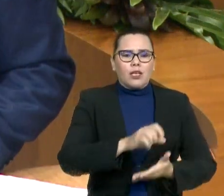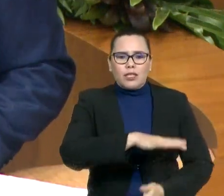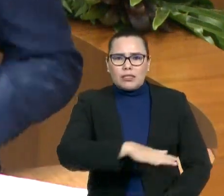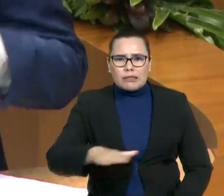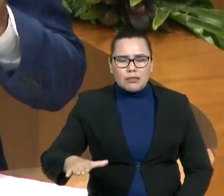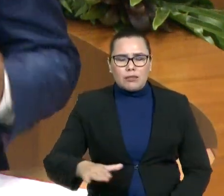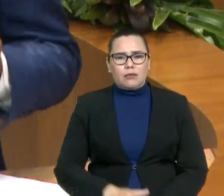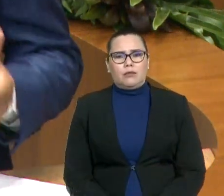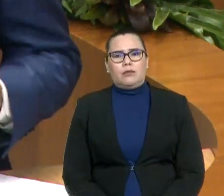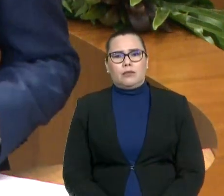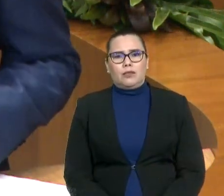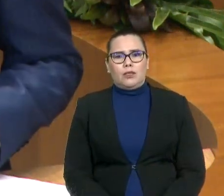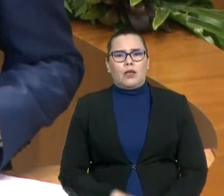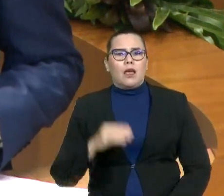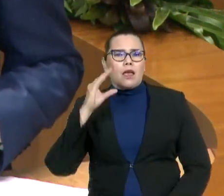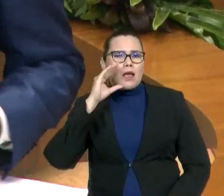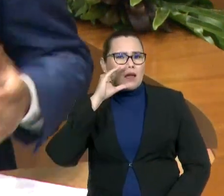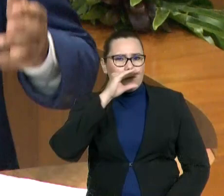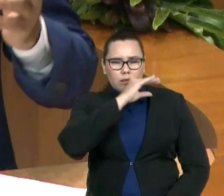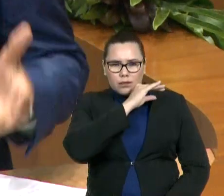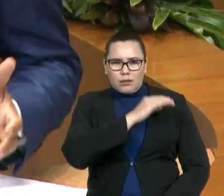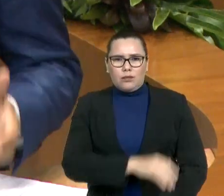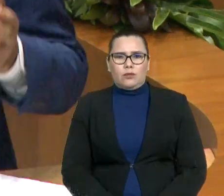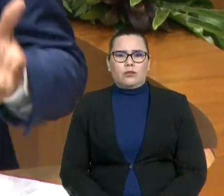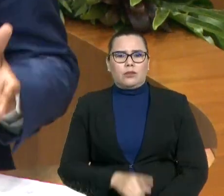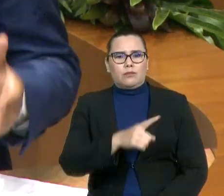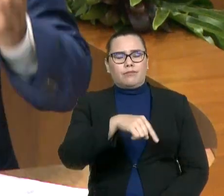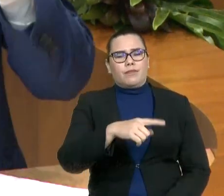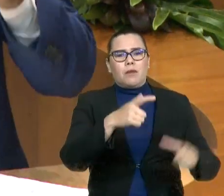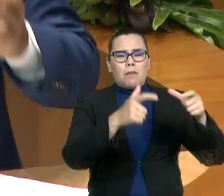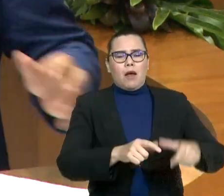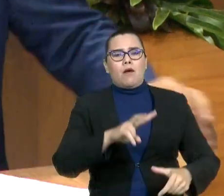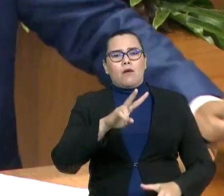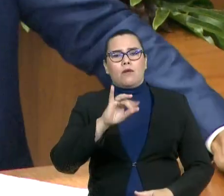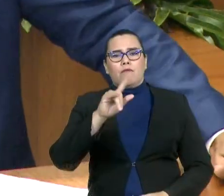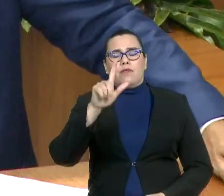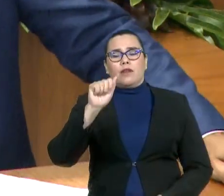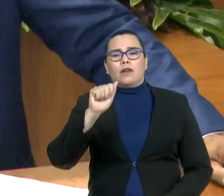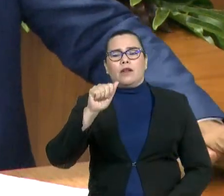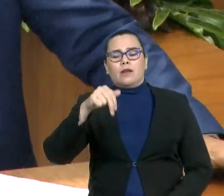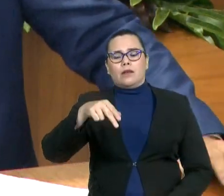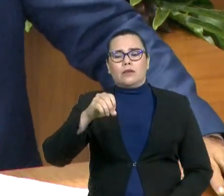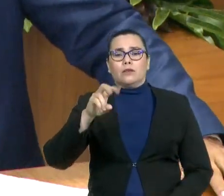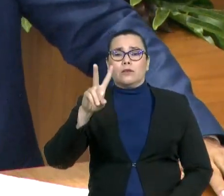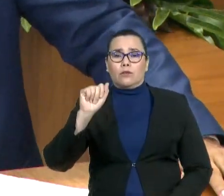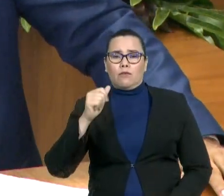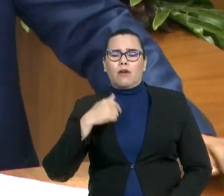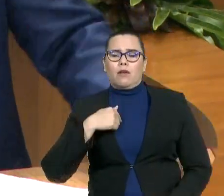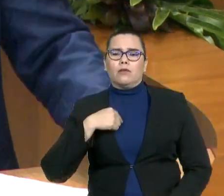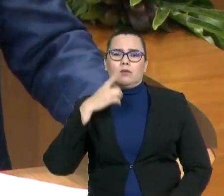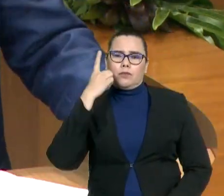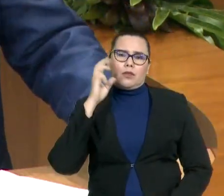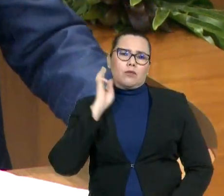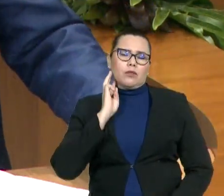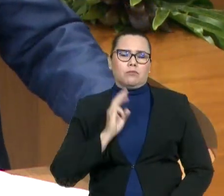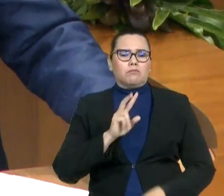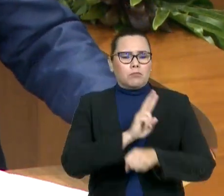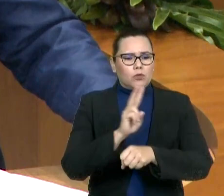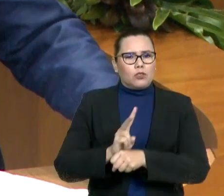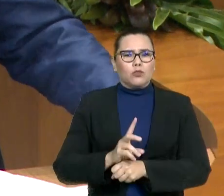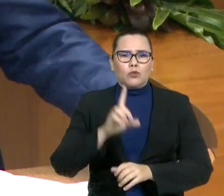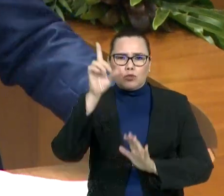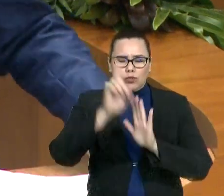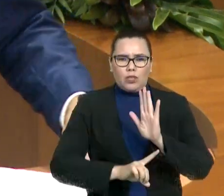São Luís. Professor e deputado Hélio do curso, na luta em defesa da comunidade da região de Itaquibacanga.